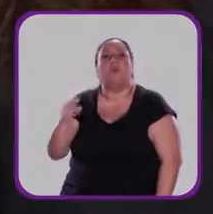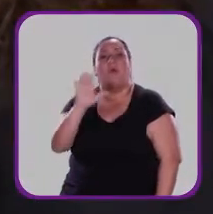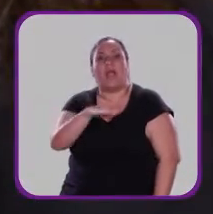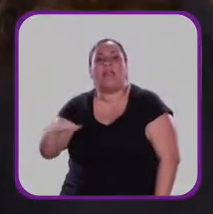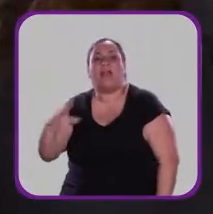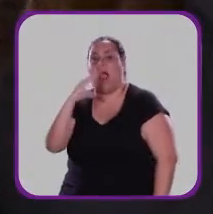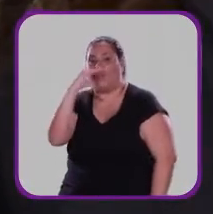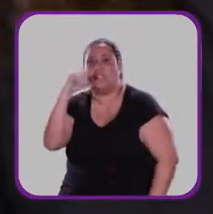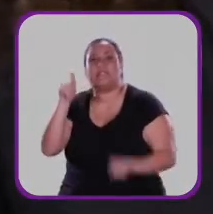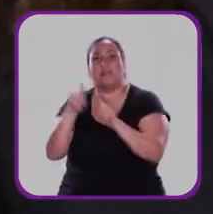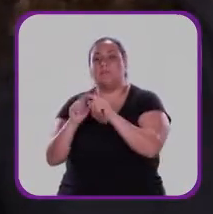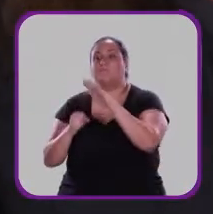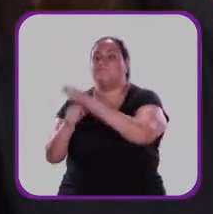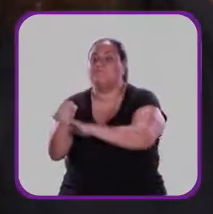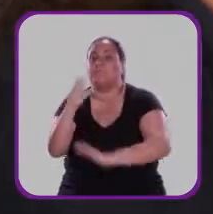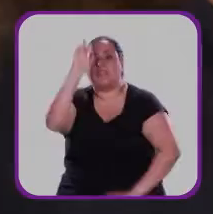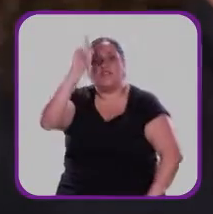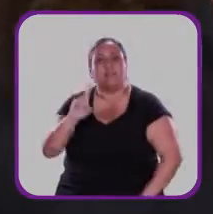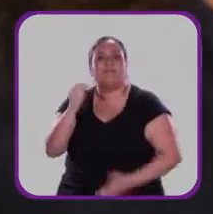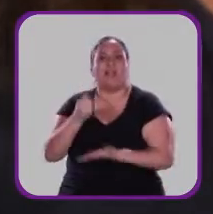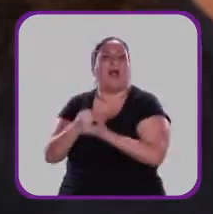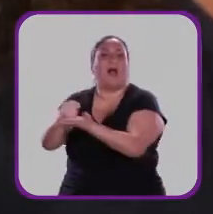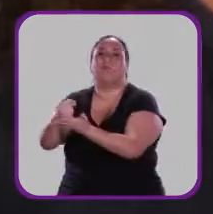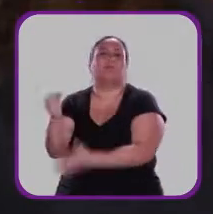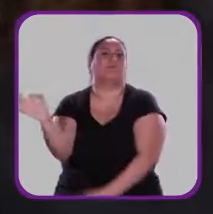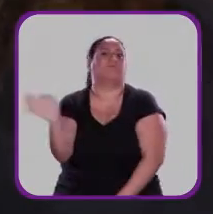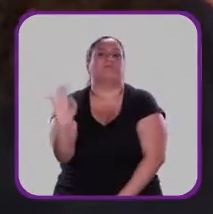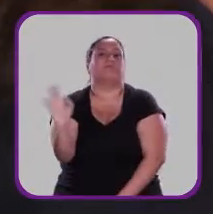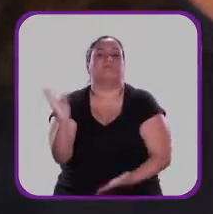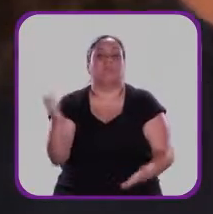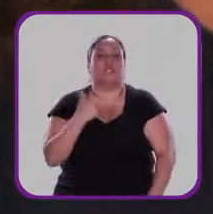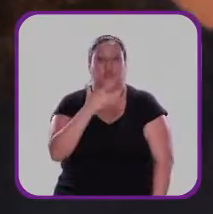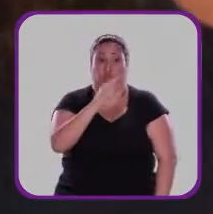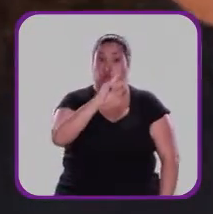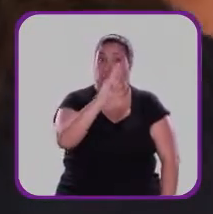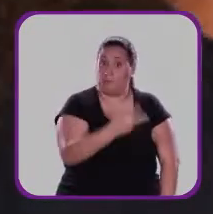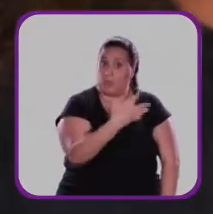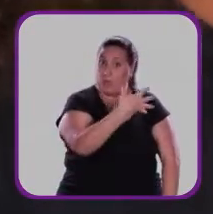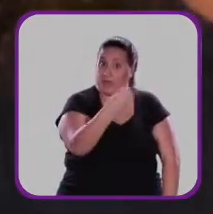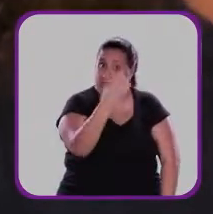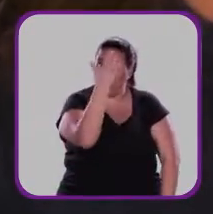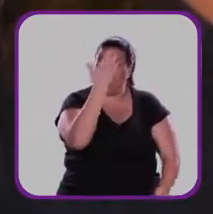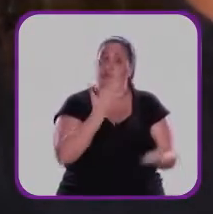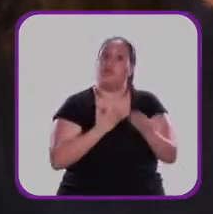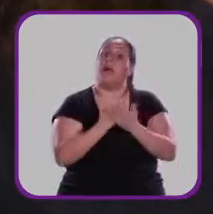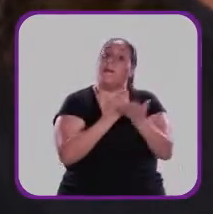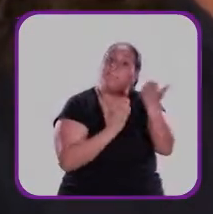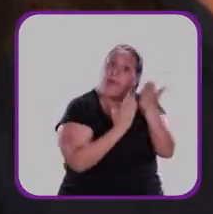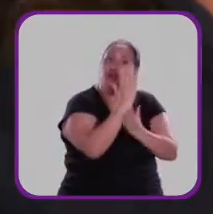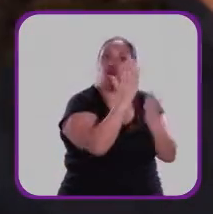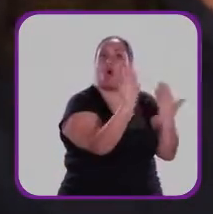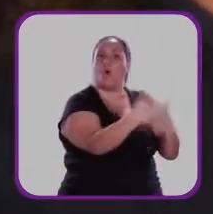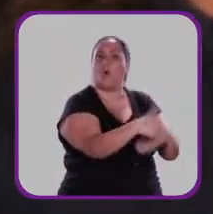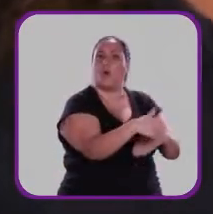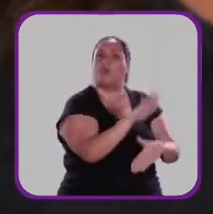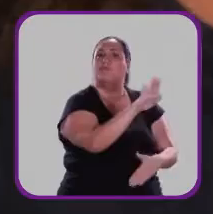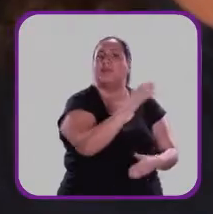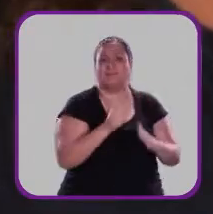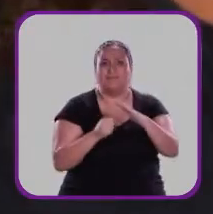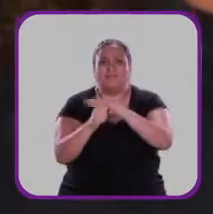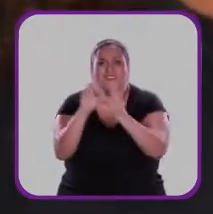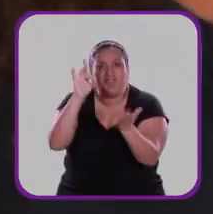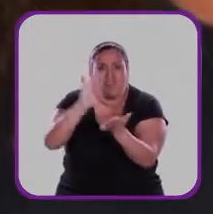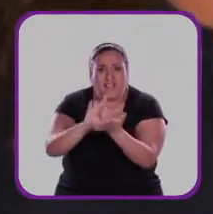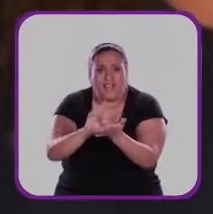crianças e adolescentes com deficiência e sem o devido apoio. 2.400 agentes de inclusão foram aprovados em concurso